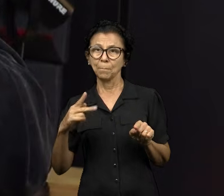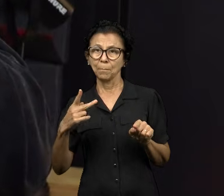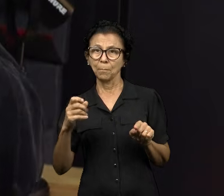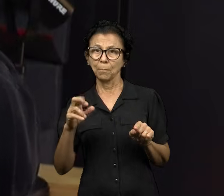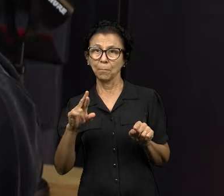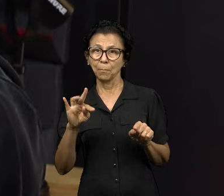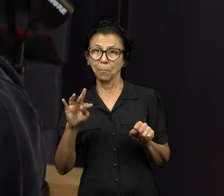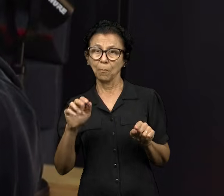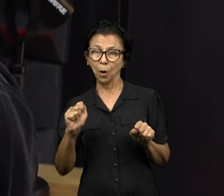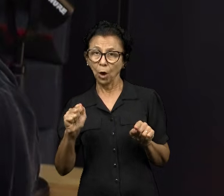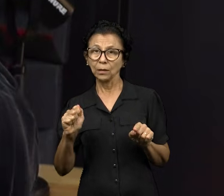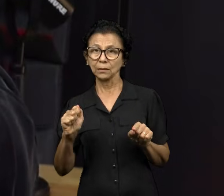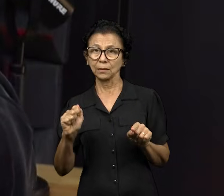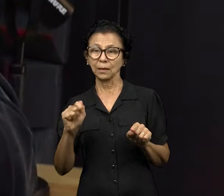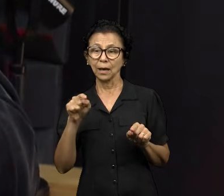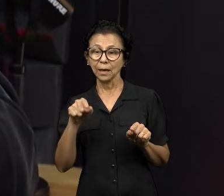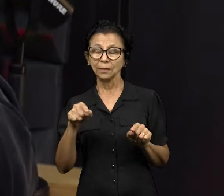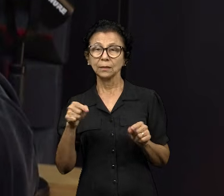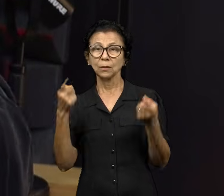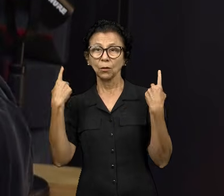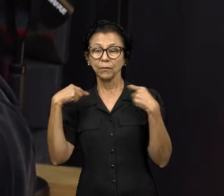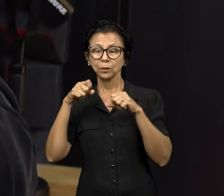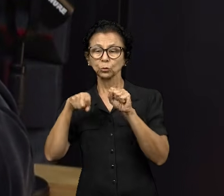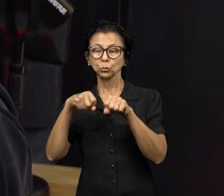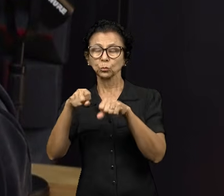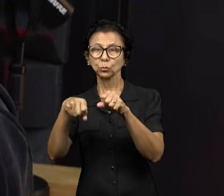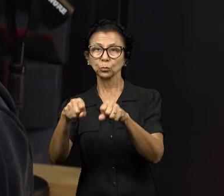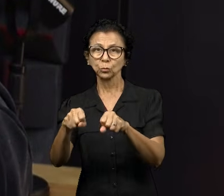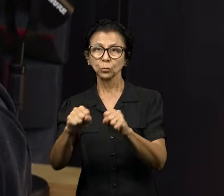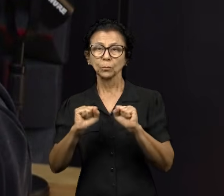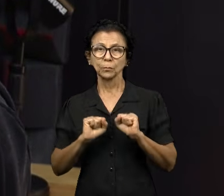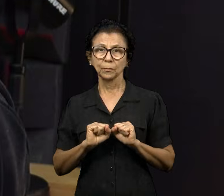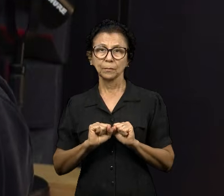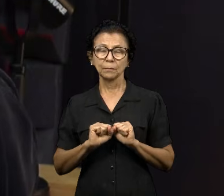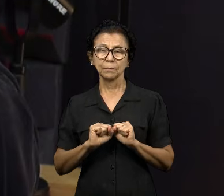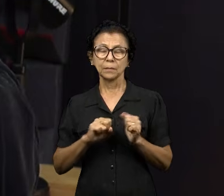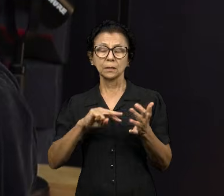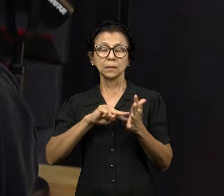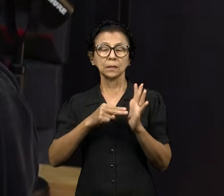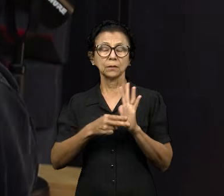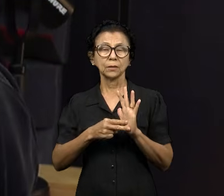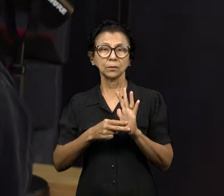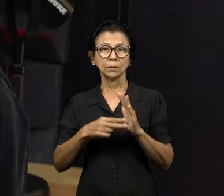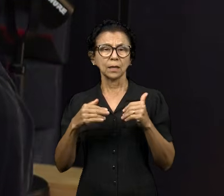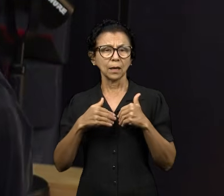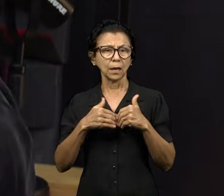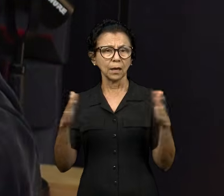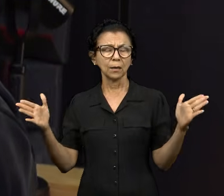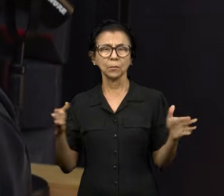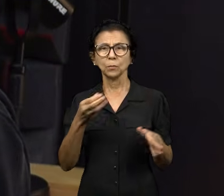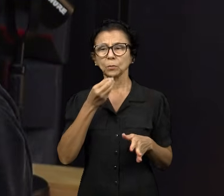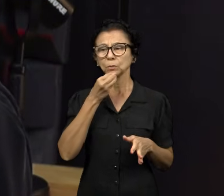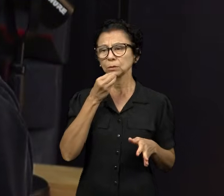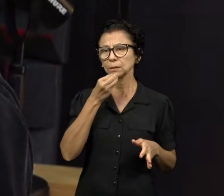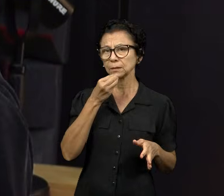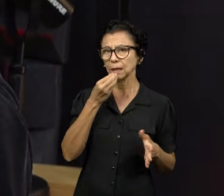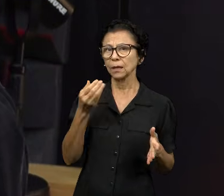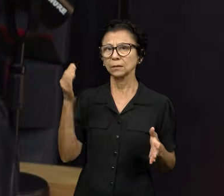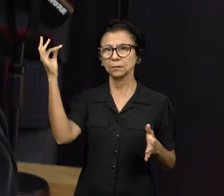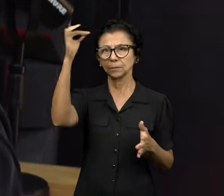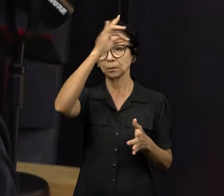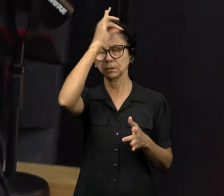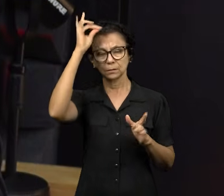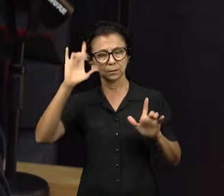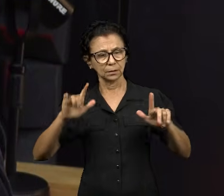da profunda operação abundante do Senhor, né? É onde o Espírito Santo tem operado de uma